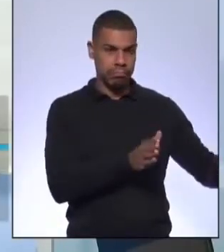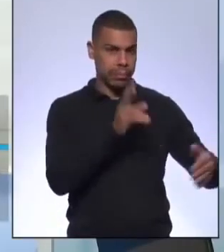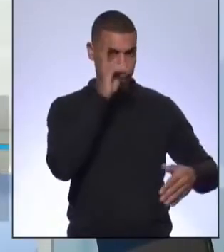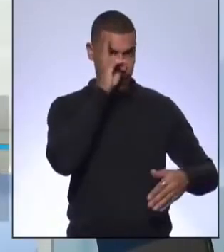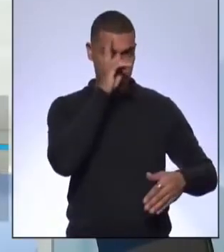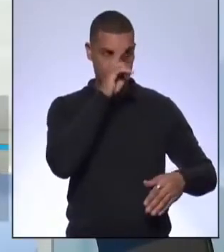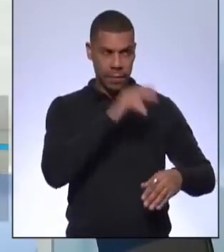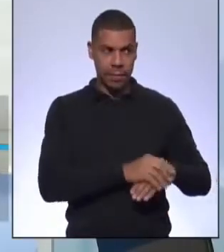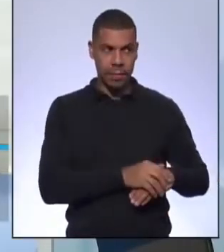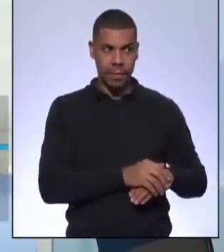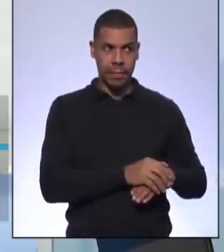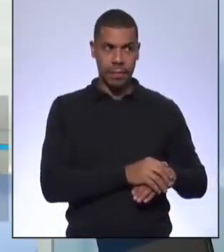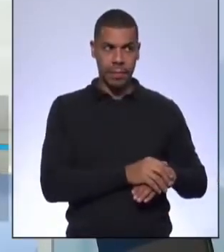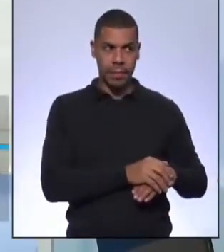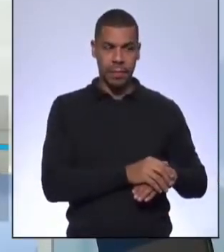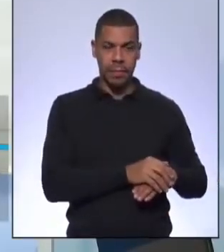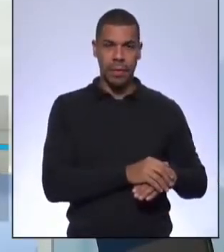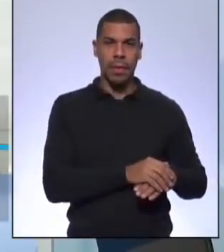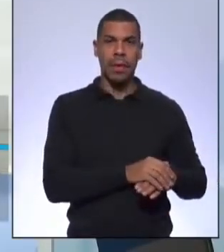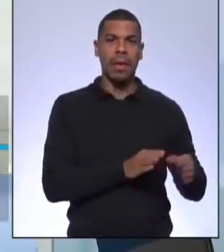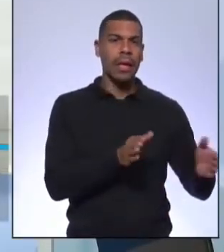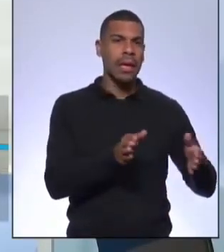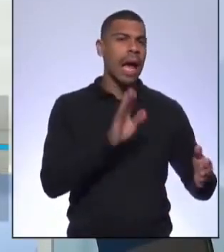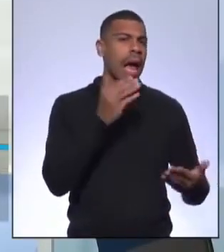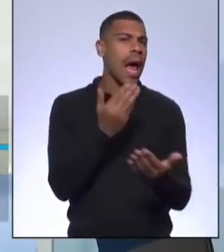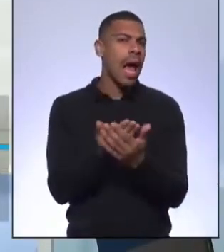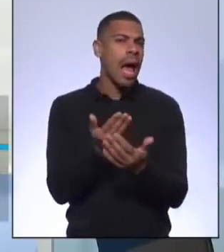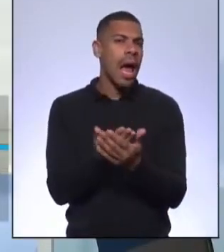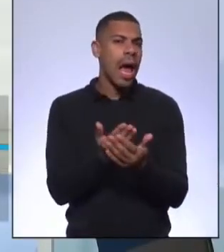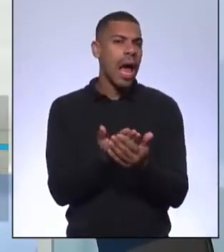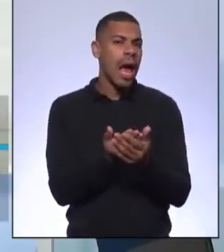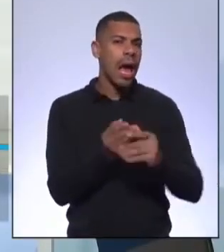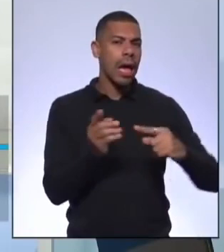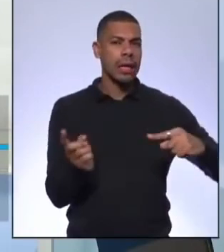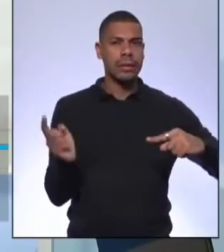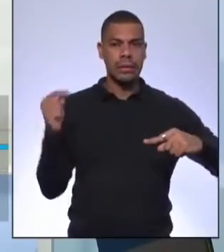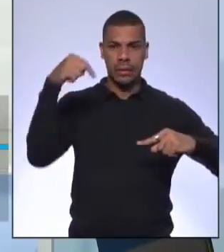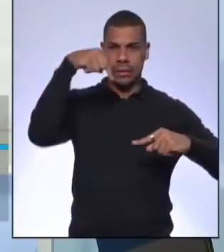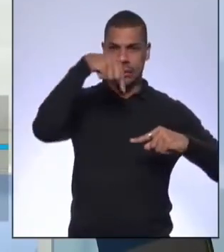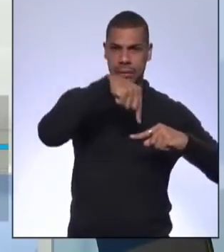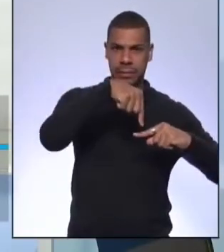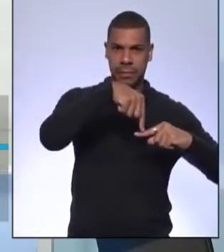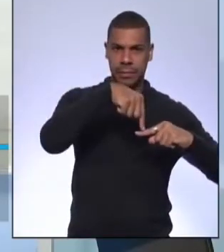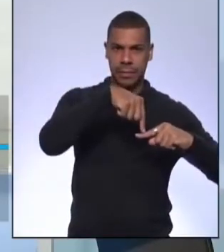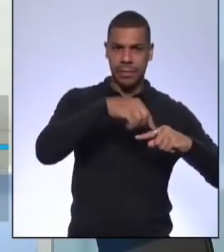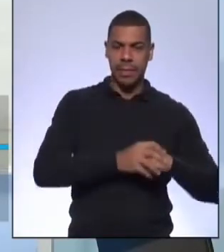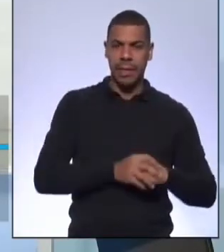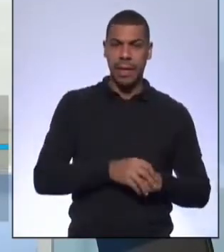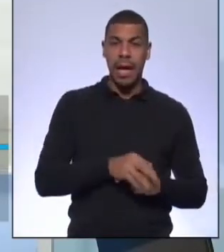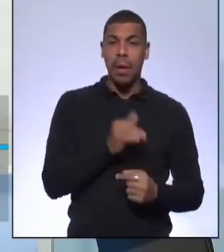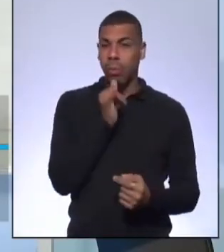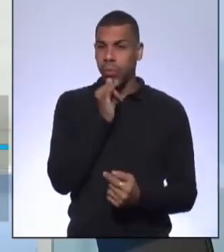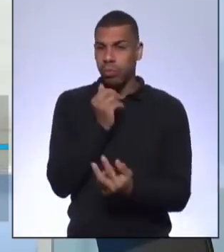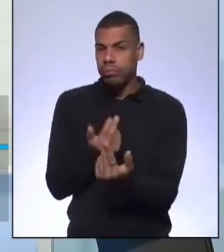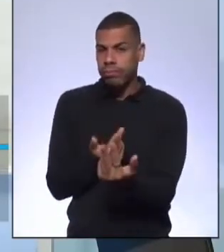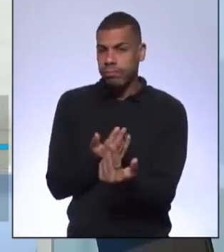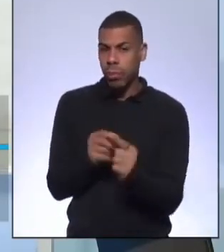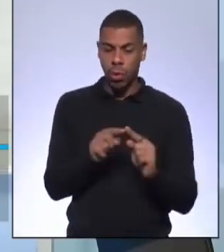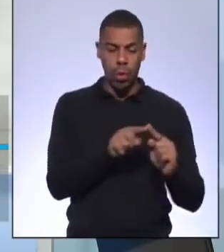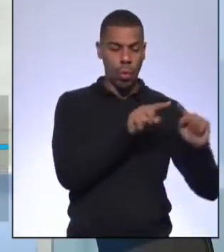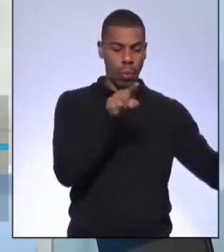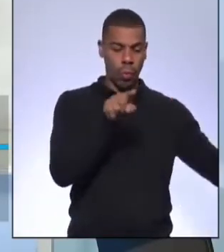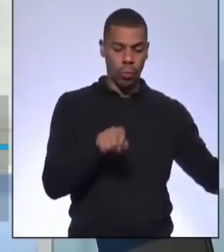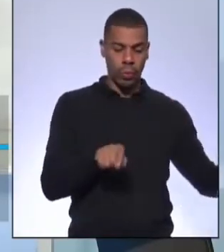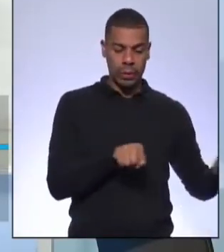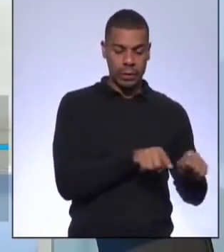né, que trabalharam essa aula. Então, o que acontece? Tanto o quadrado, olha lá, quanto o